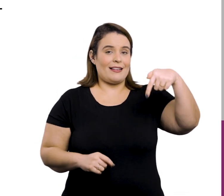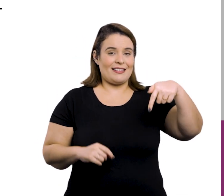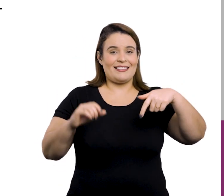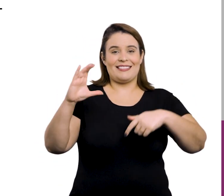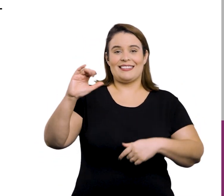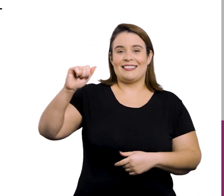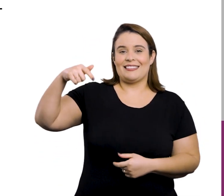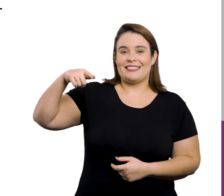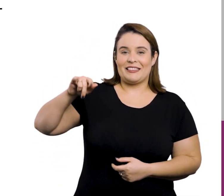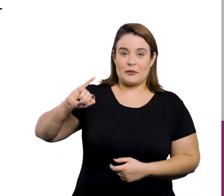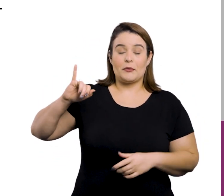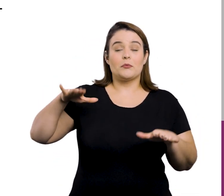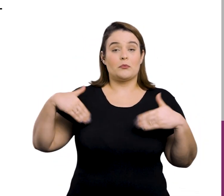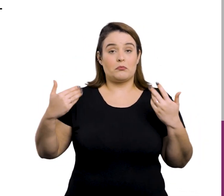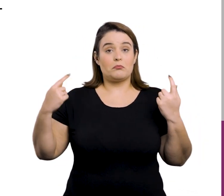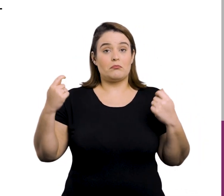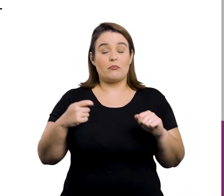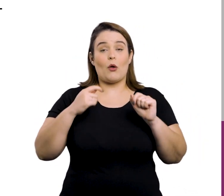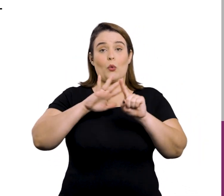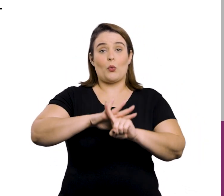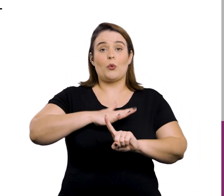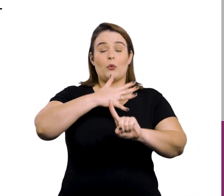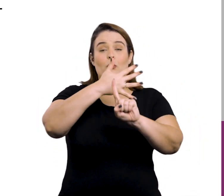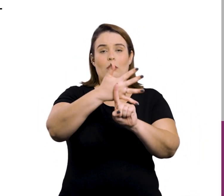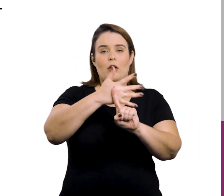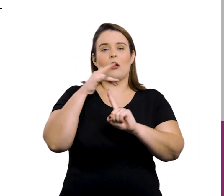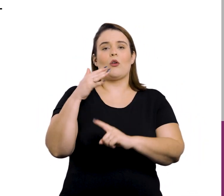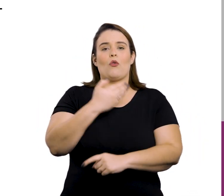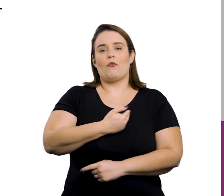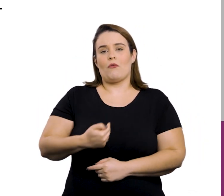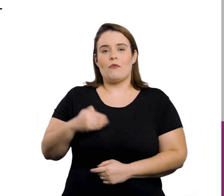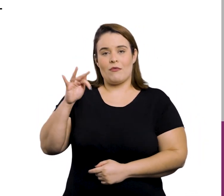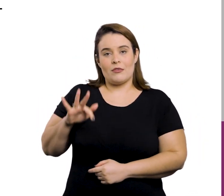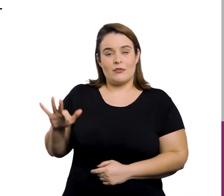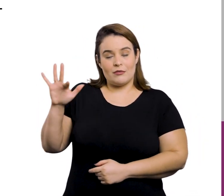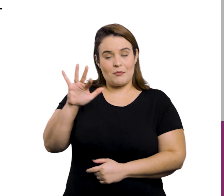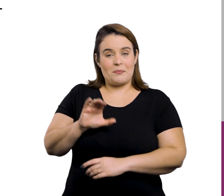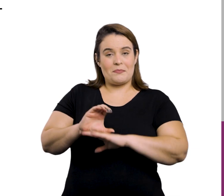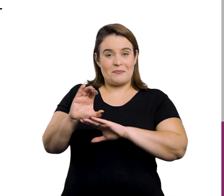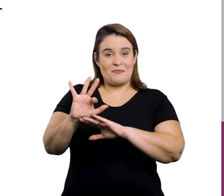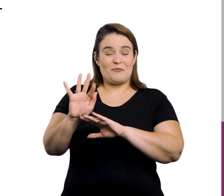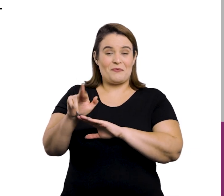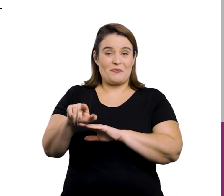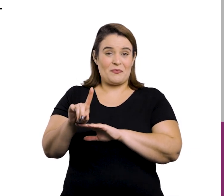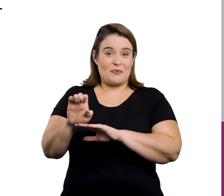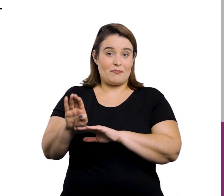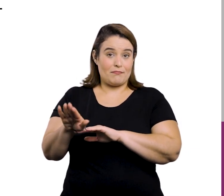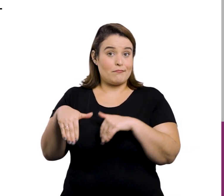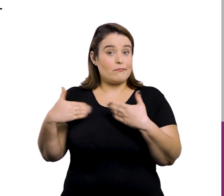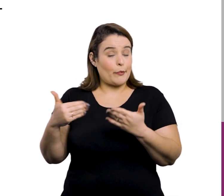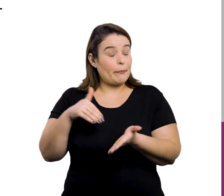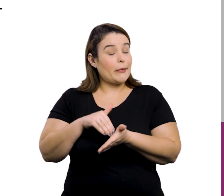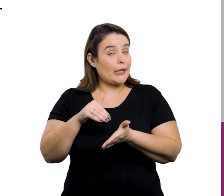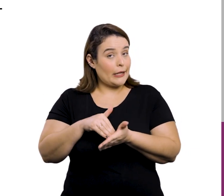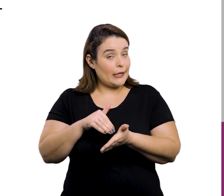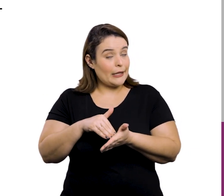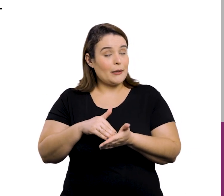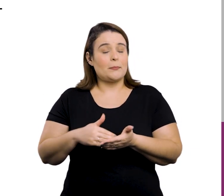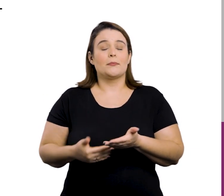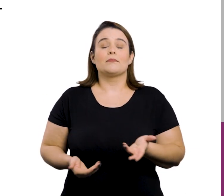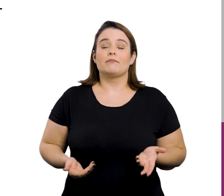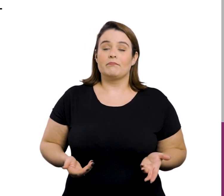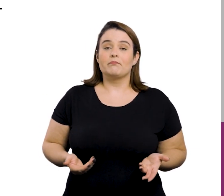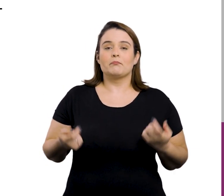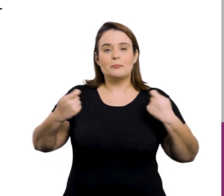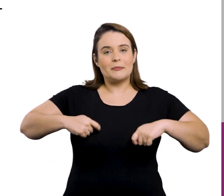calculamos que é preciso quintuplicar os recursos aplicados pelo governo federal no Fundeb. Para começo de conversa, no mínimo, ainda